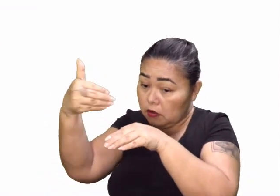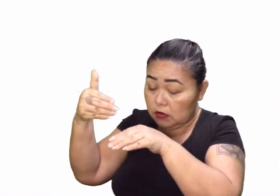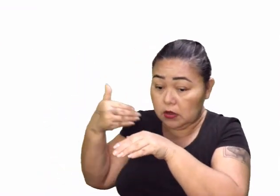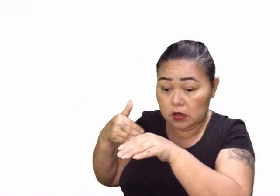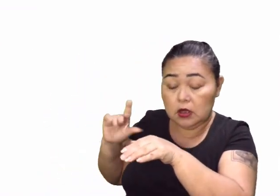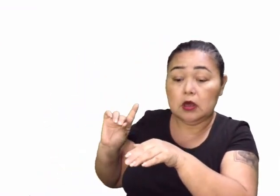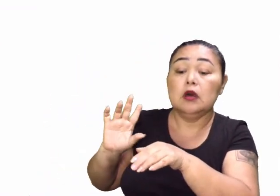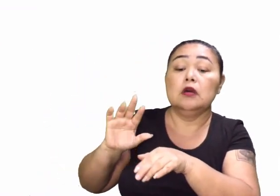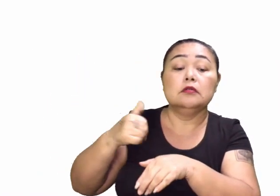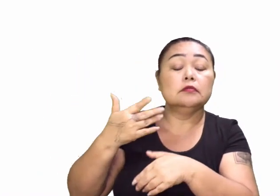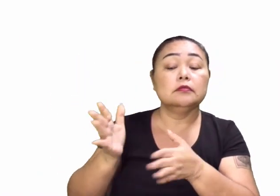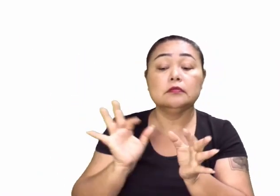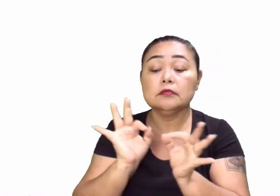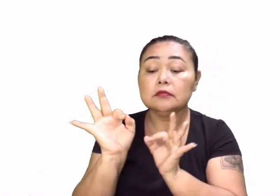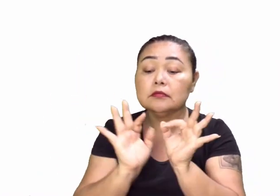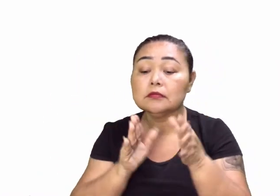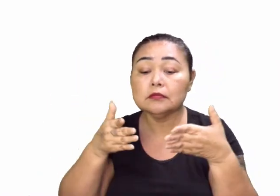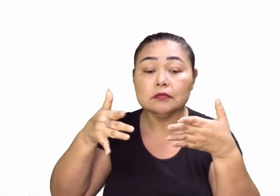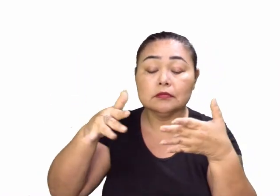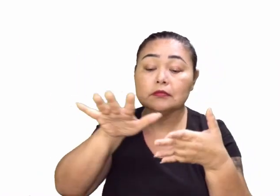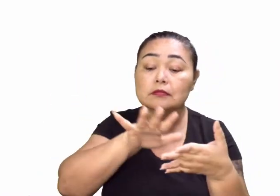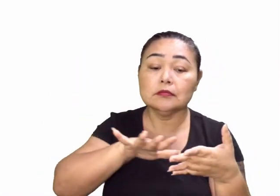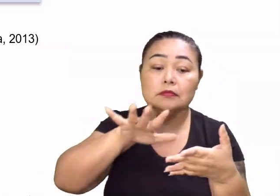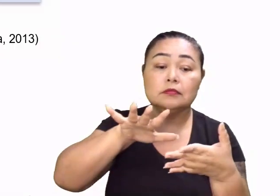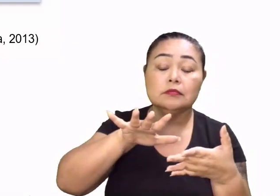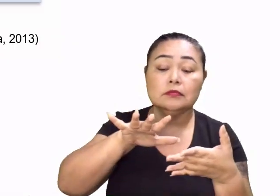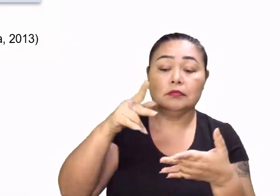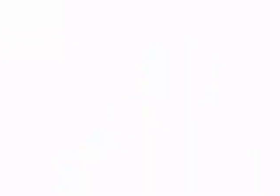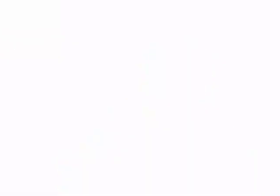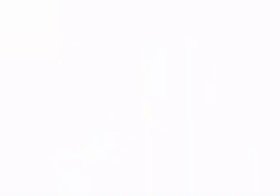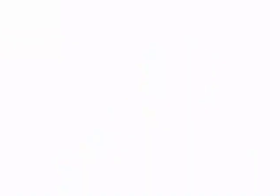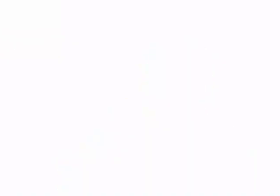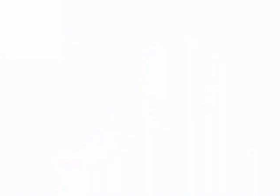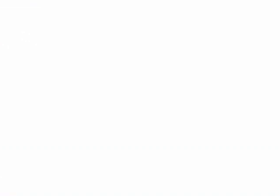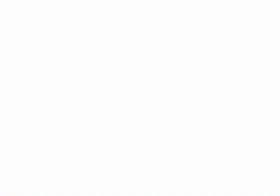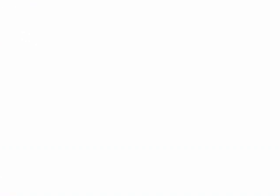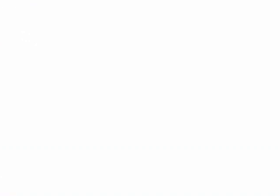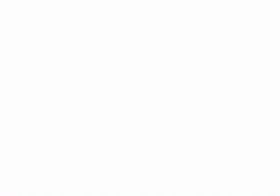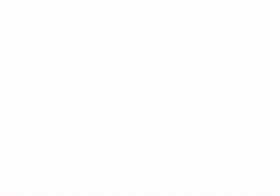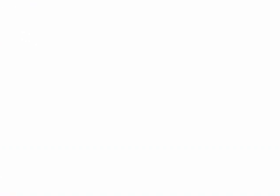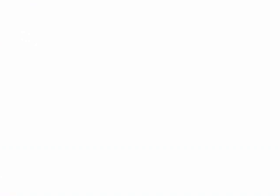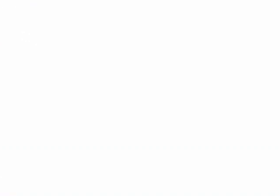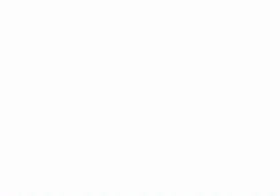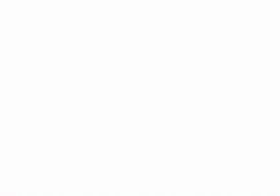também formando essa bacia do Paraná.